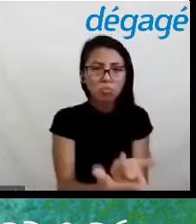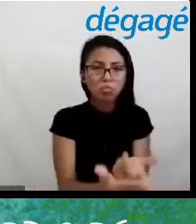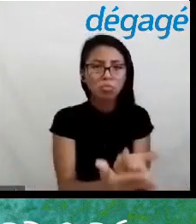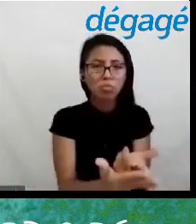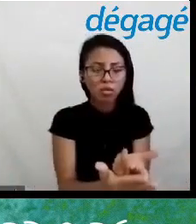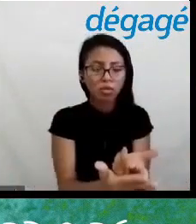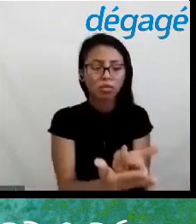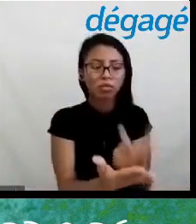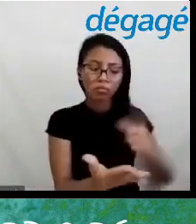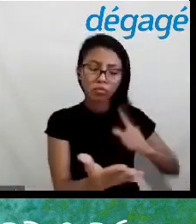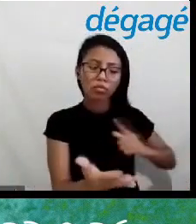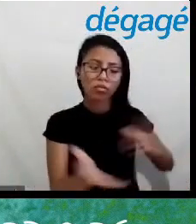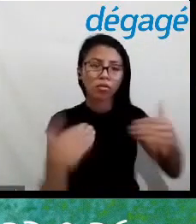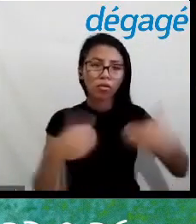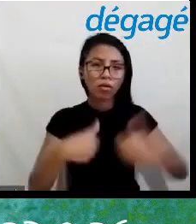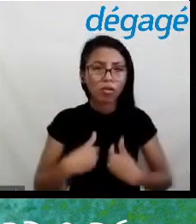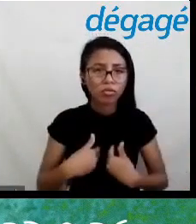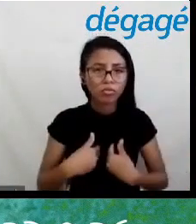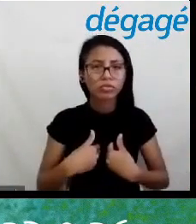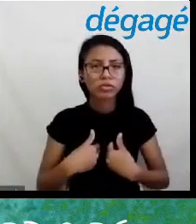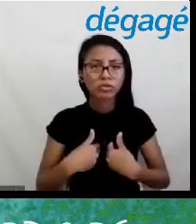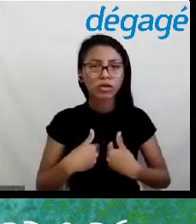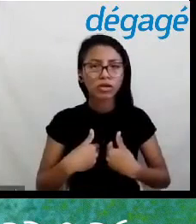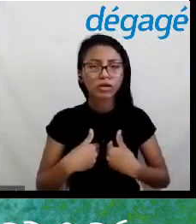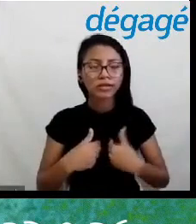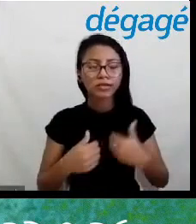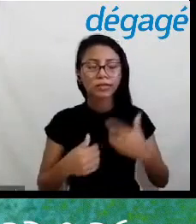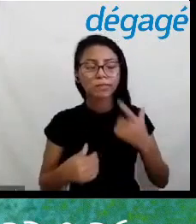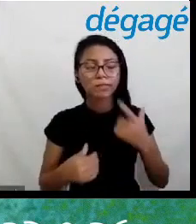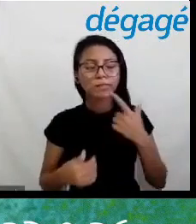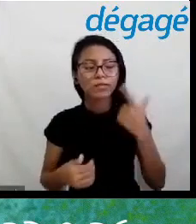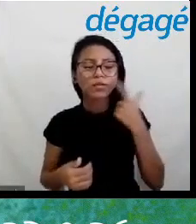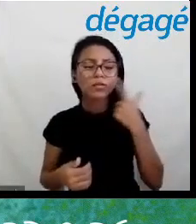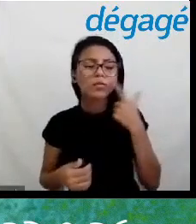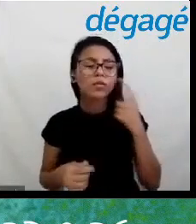linguagem simples, sobre a medicina em relação àquela situação